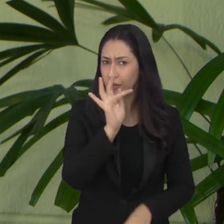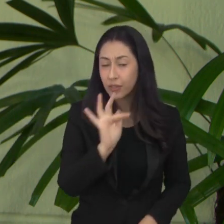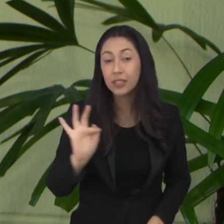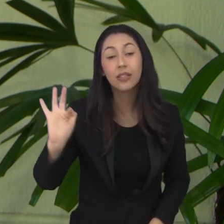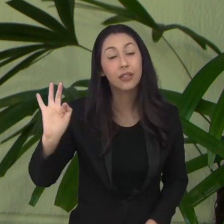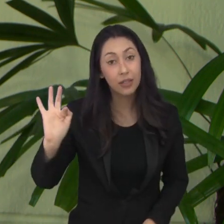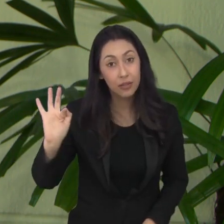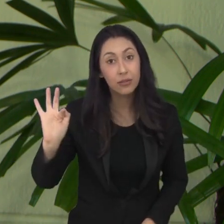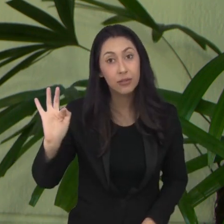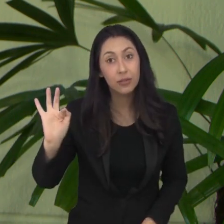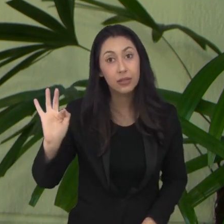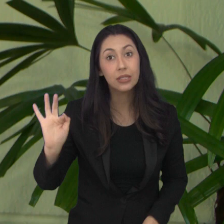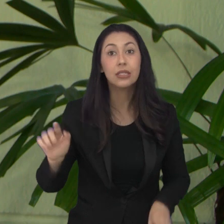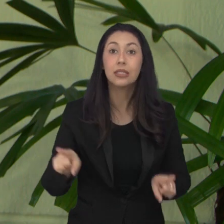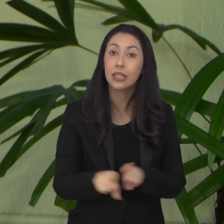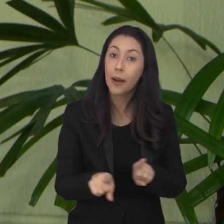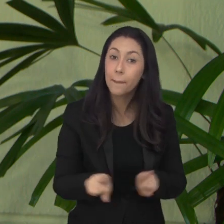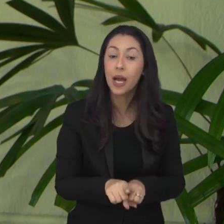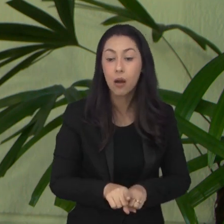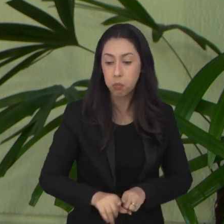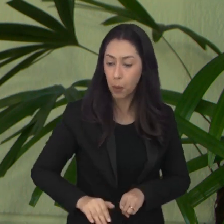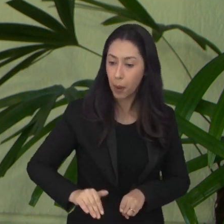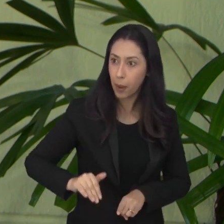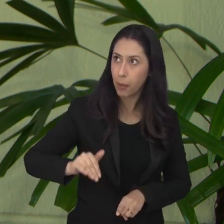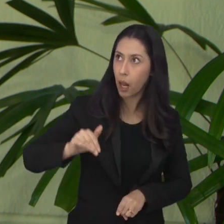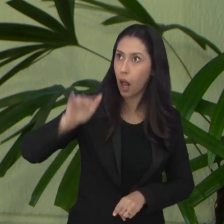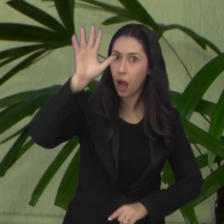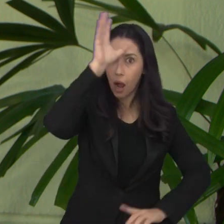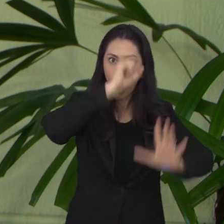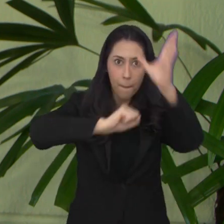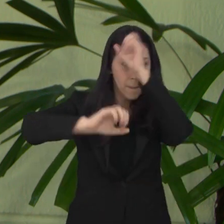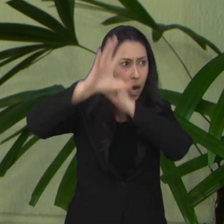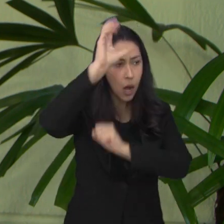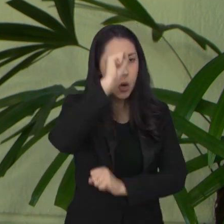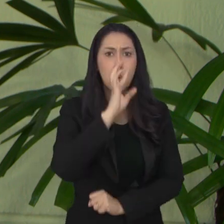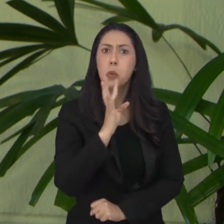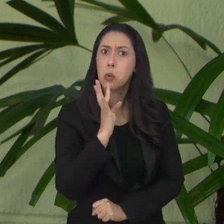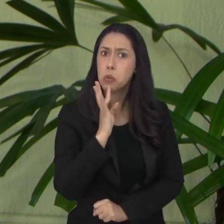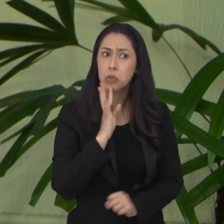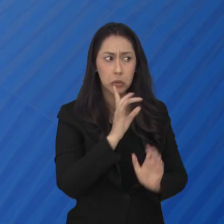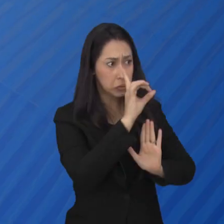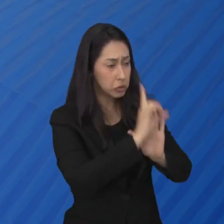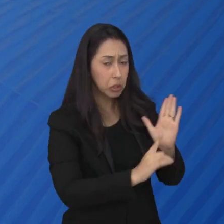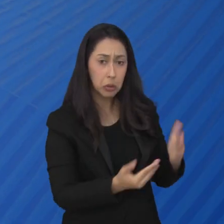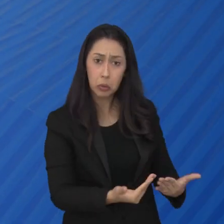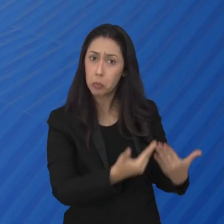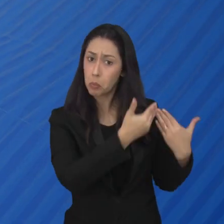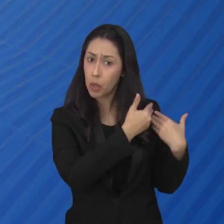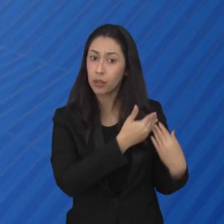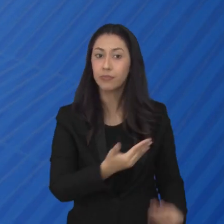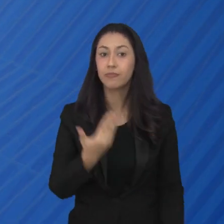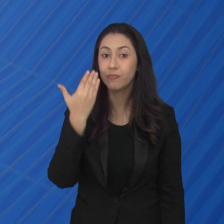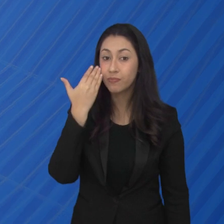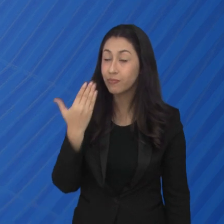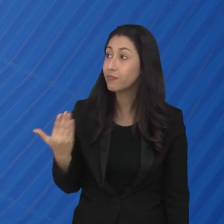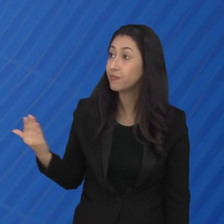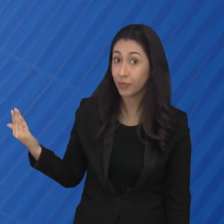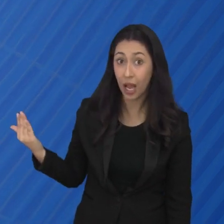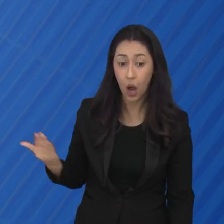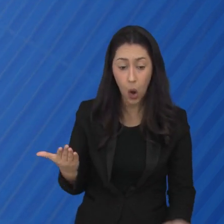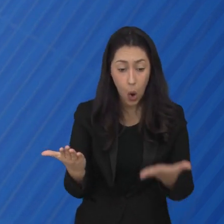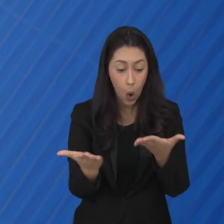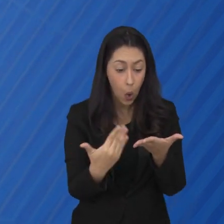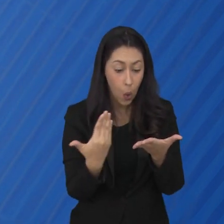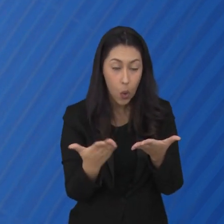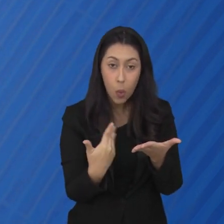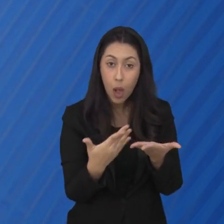nosso país e já cresçam, sabendo seus direitos e deveres como cidadãos. A Constituição em Miúdos é um livro